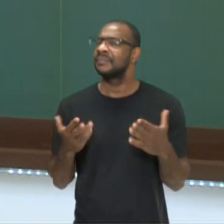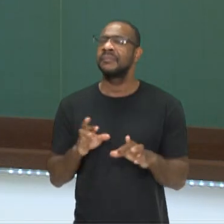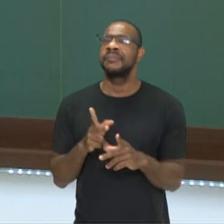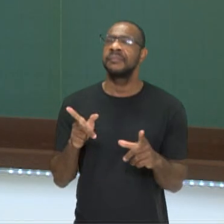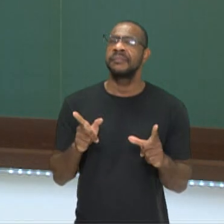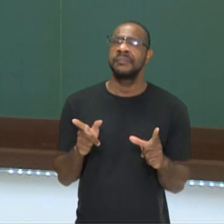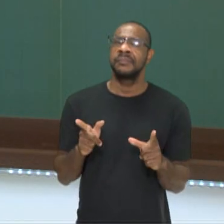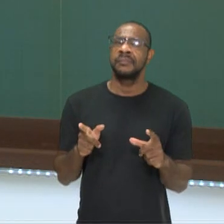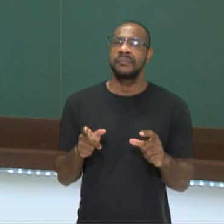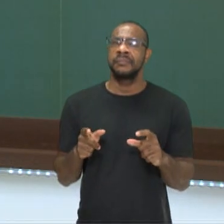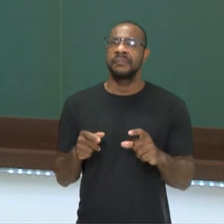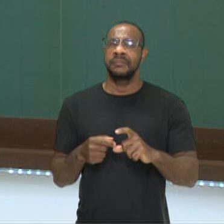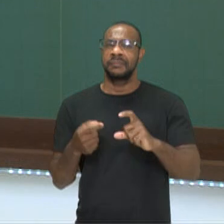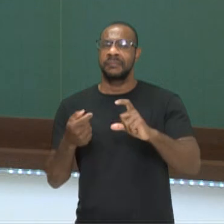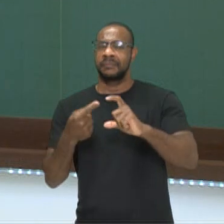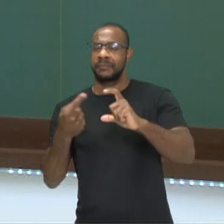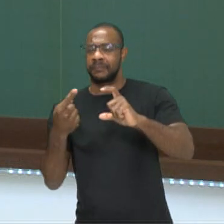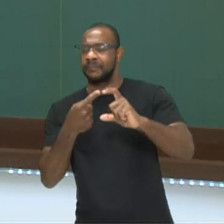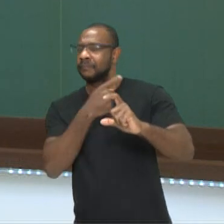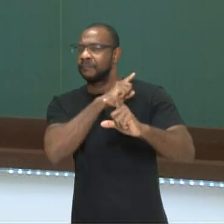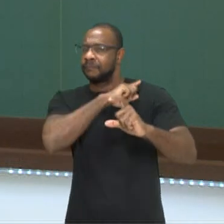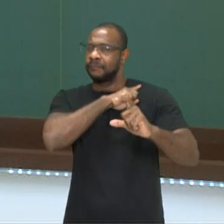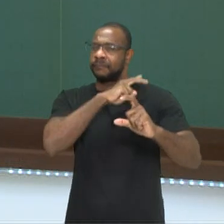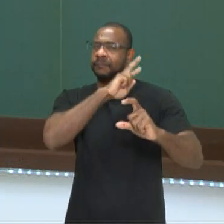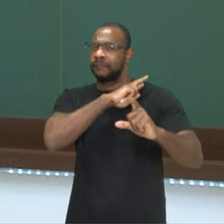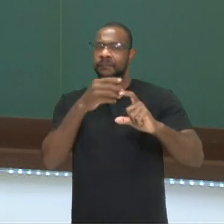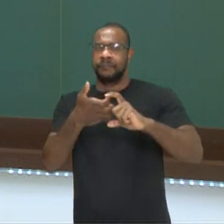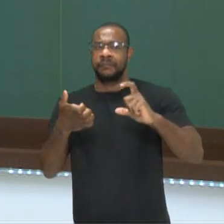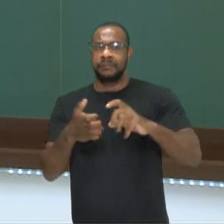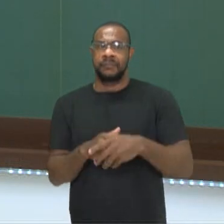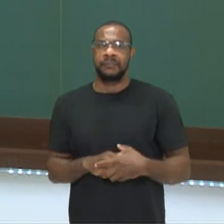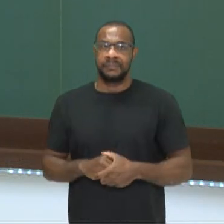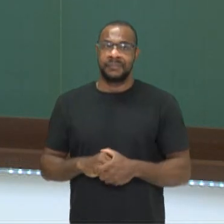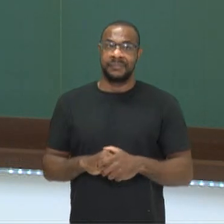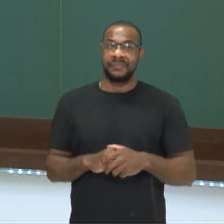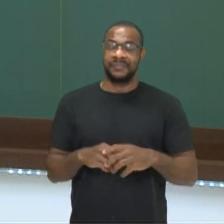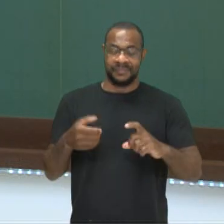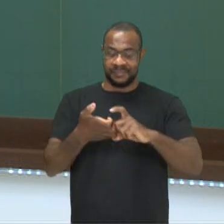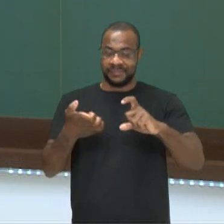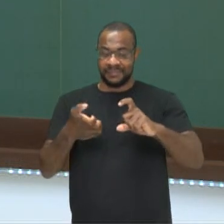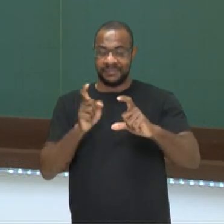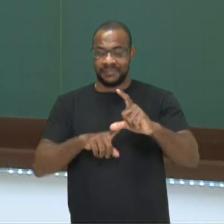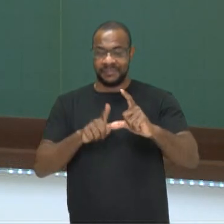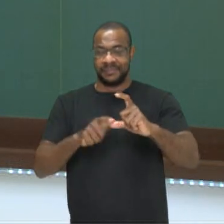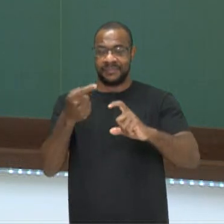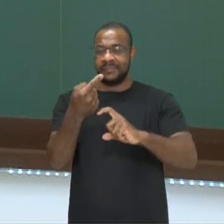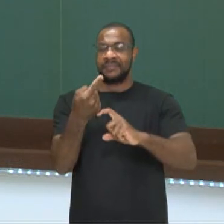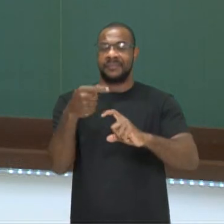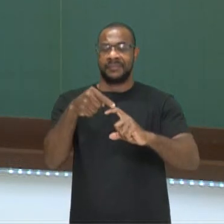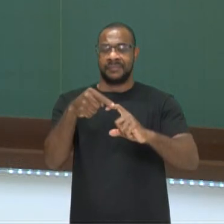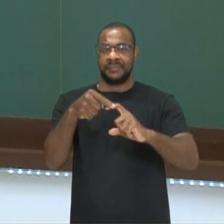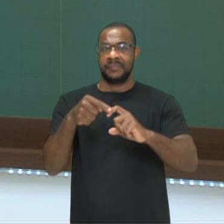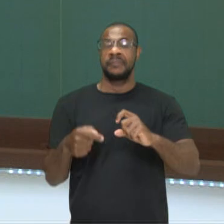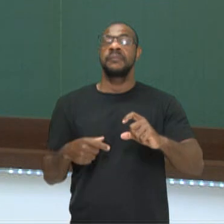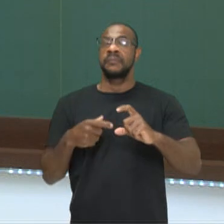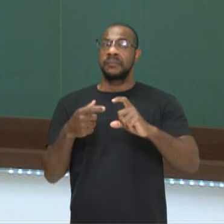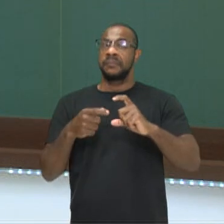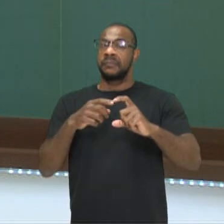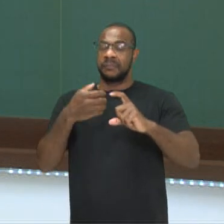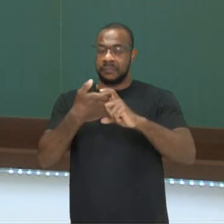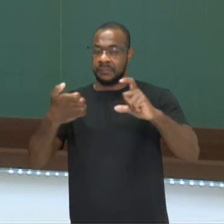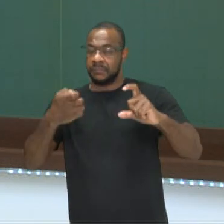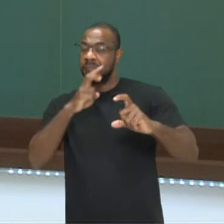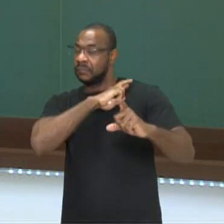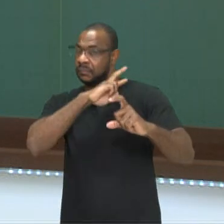segundo grau? A equação do primeiro grau tem expoente 1 na letra e a equação do segundo grau tem